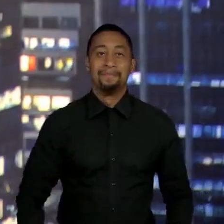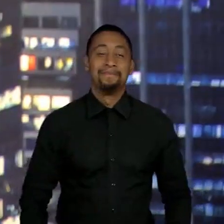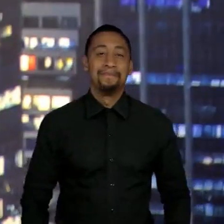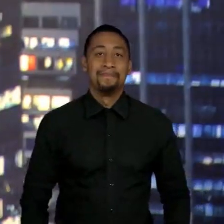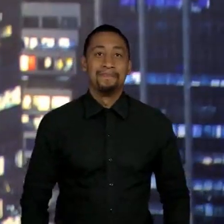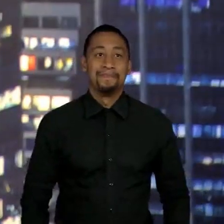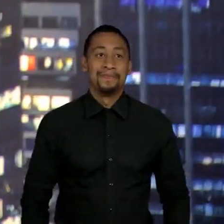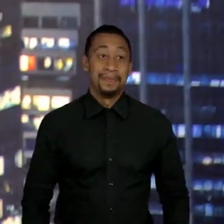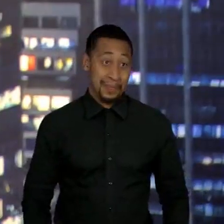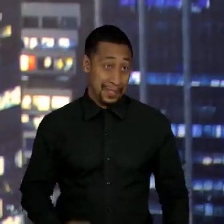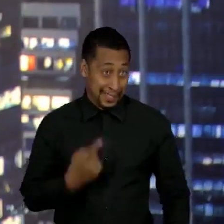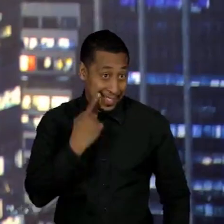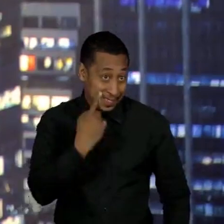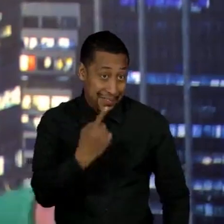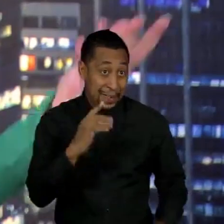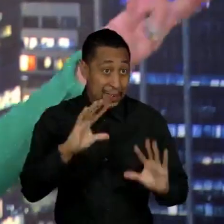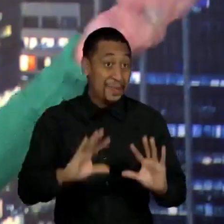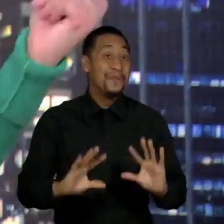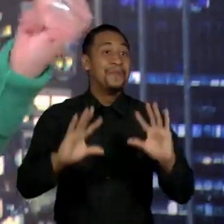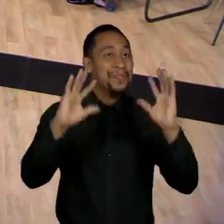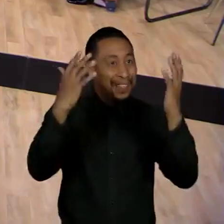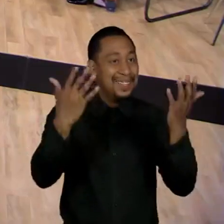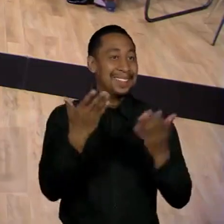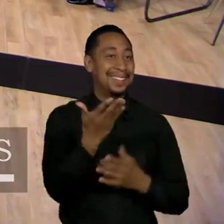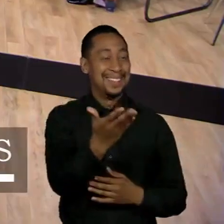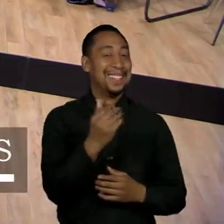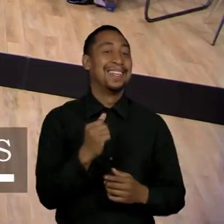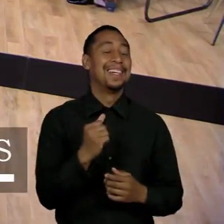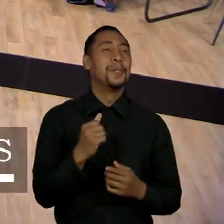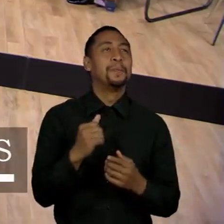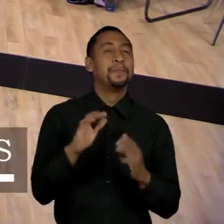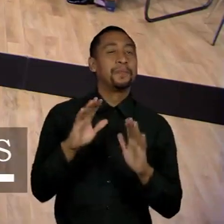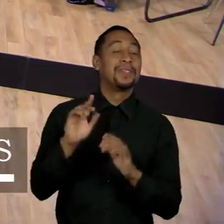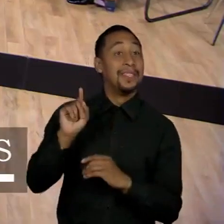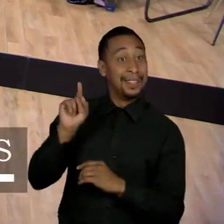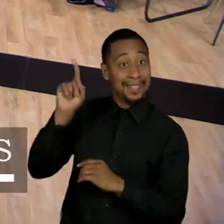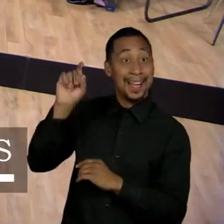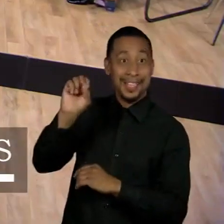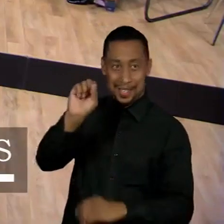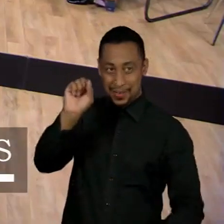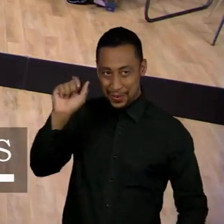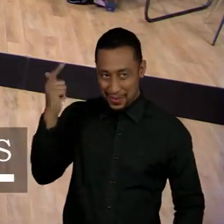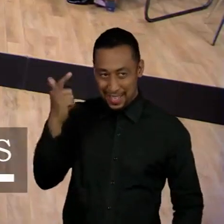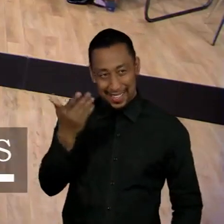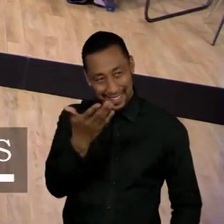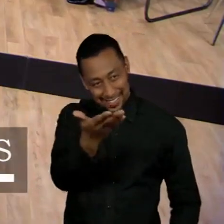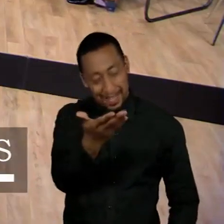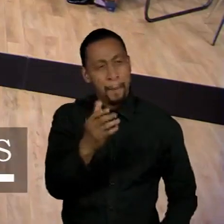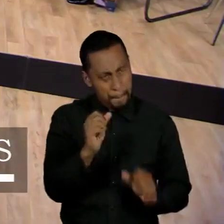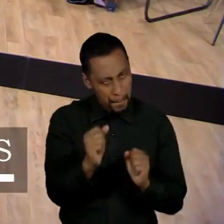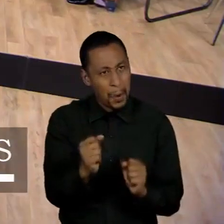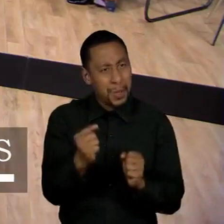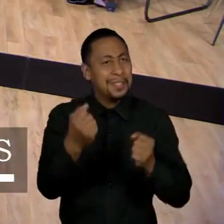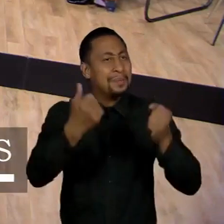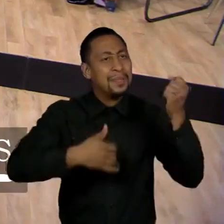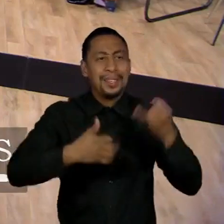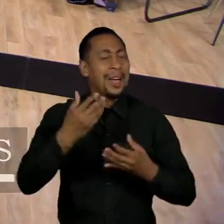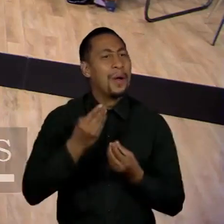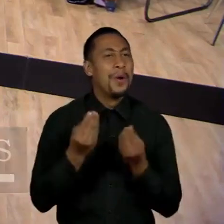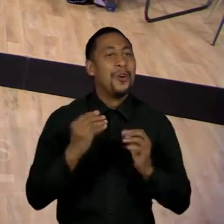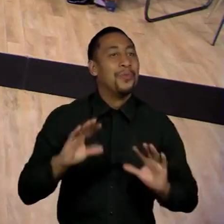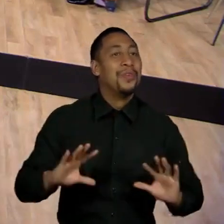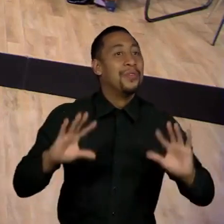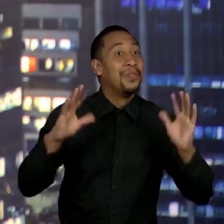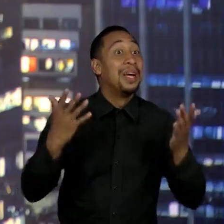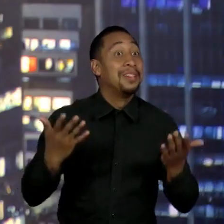Tá aí, né? Mais uma festa. Aí a gente vê o professor Diego, que é lá do... tá lá em São Luís, não é, professor? Pode contar mais pra gente dessa festa.